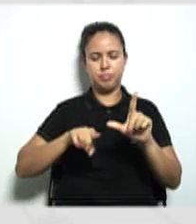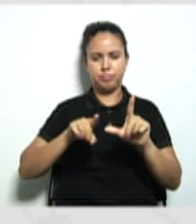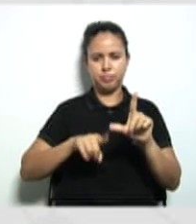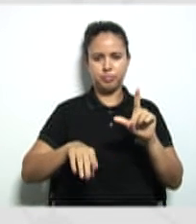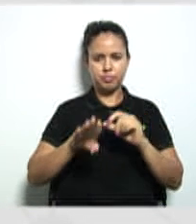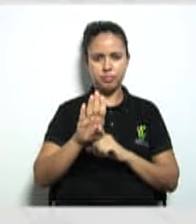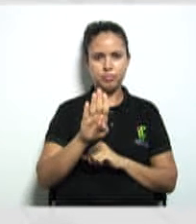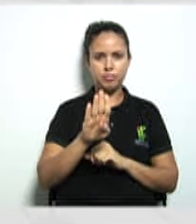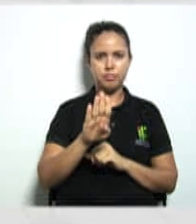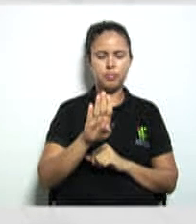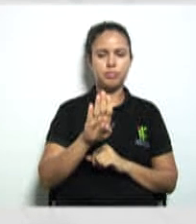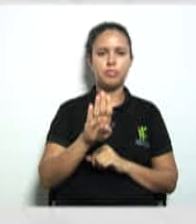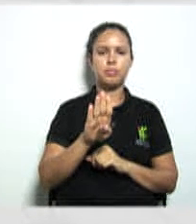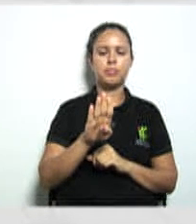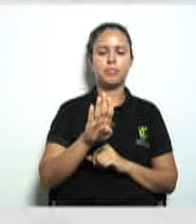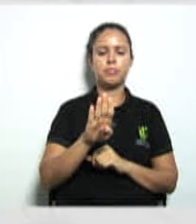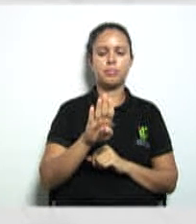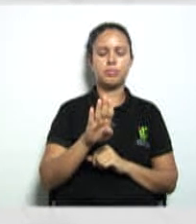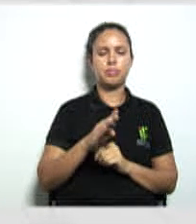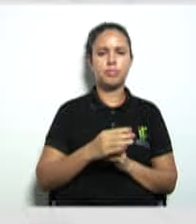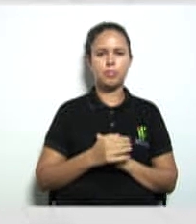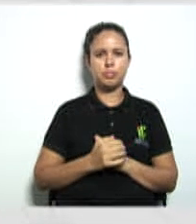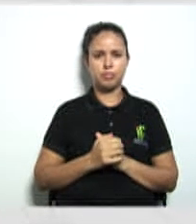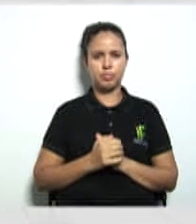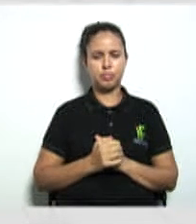B. Olha só.